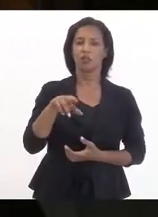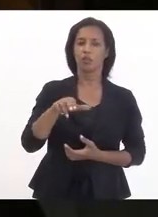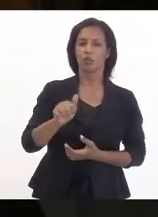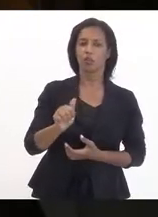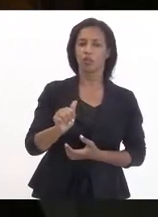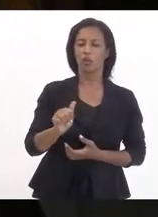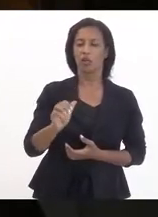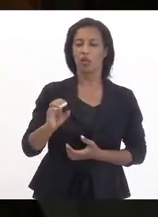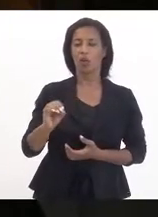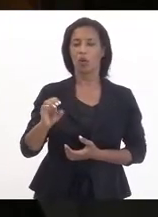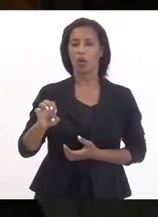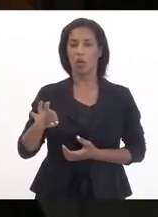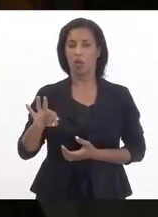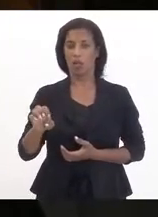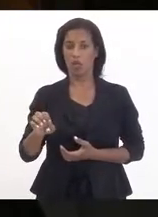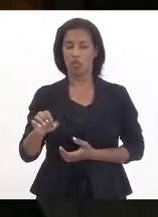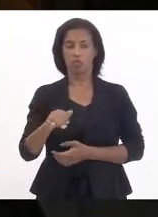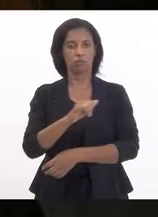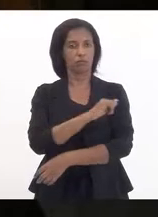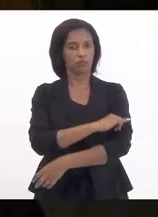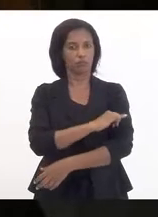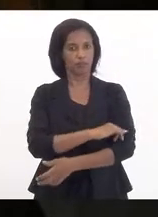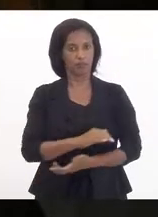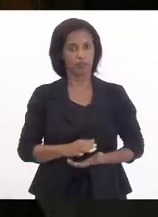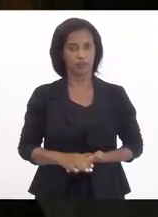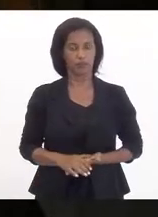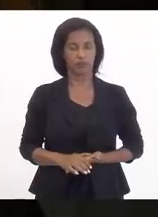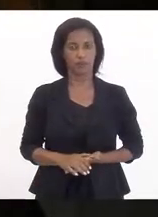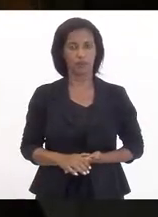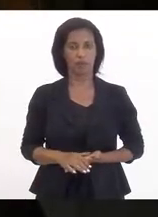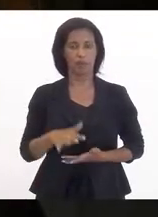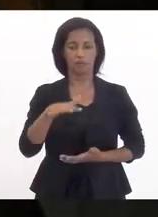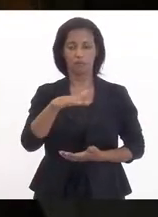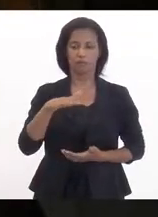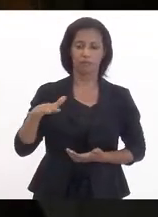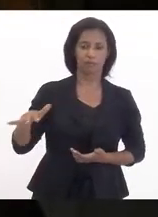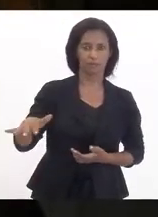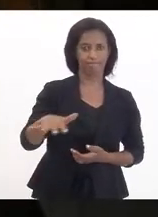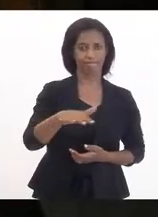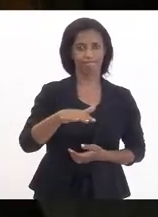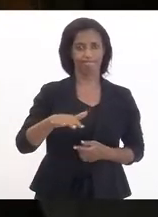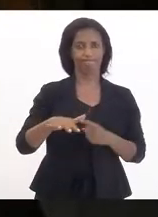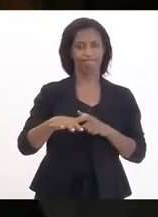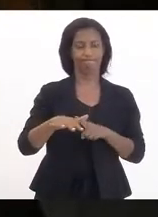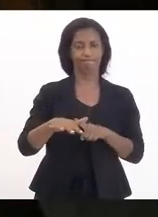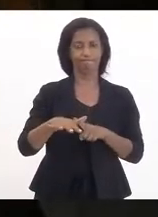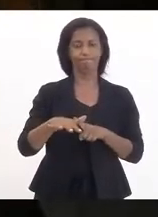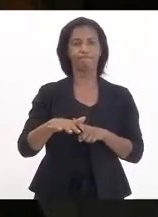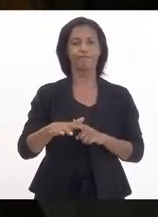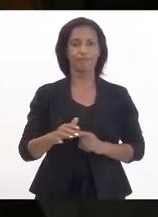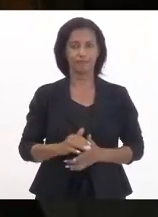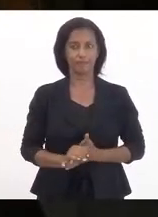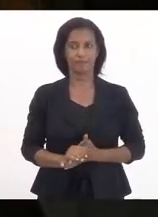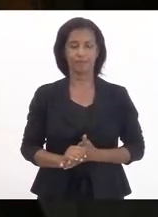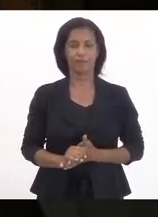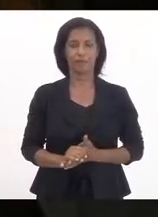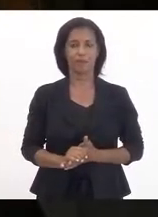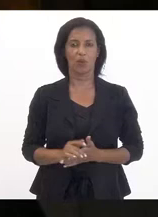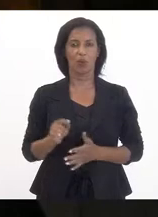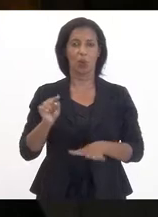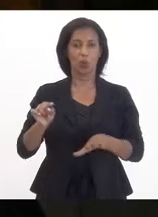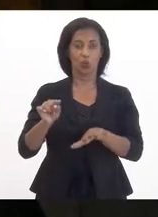da cidade do Rio de Janeiro, mas zona oeste, consoante os